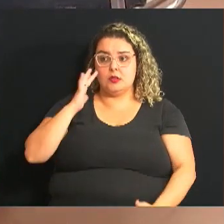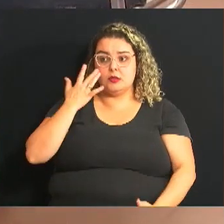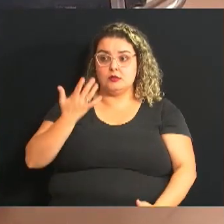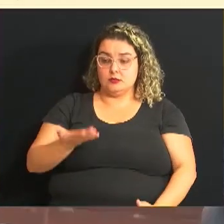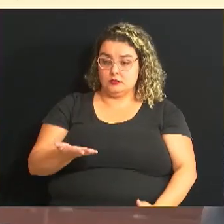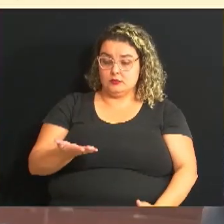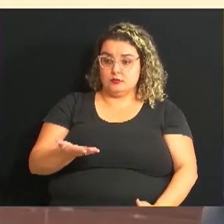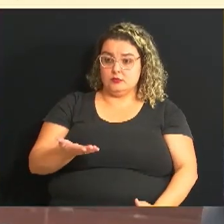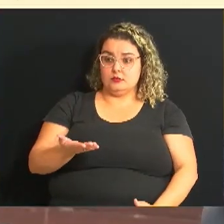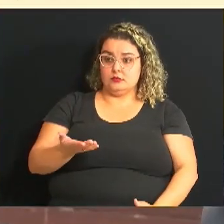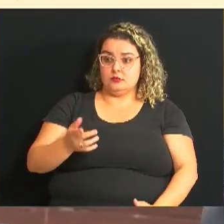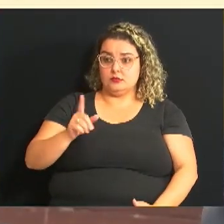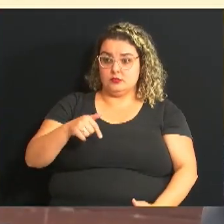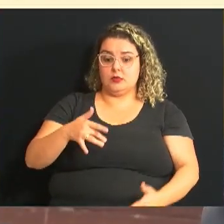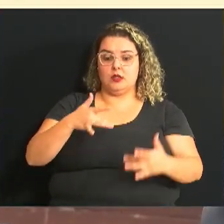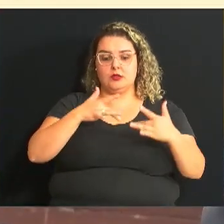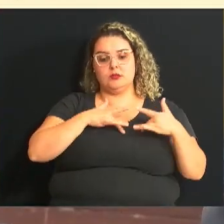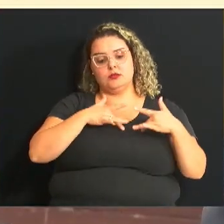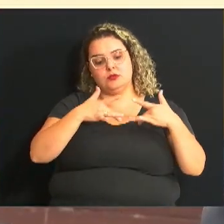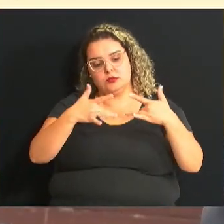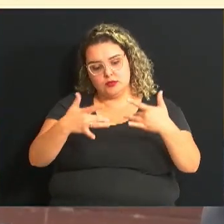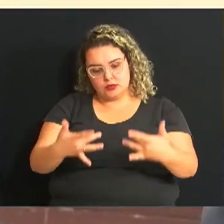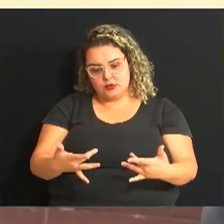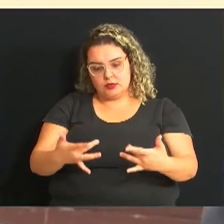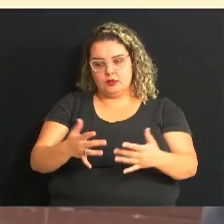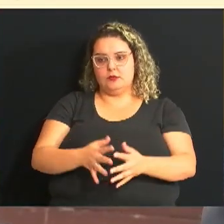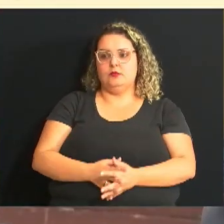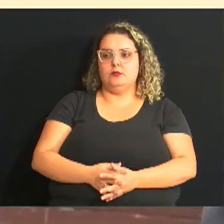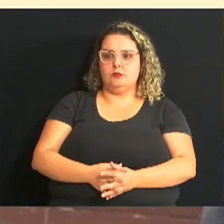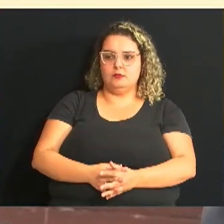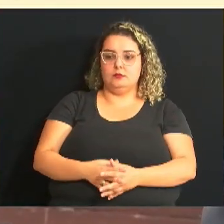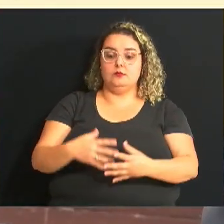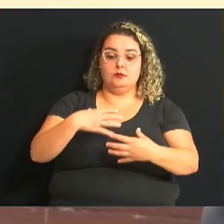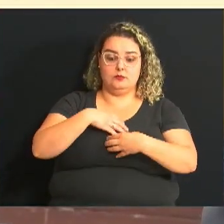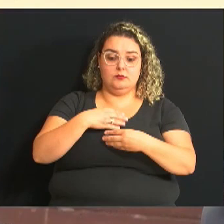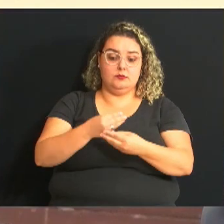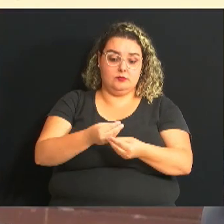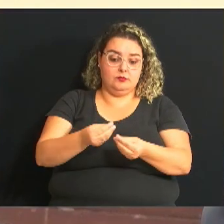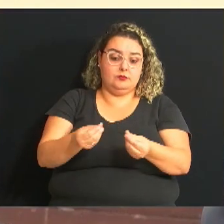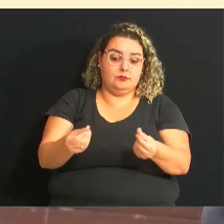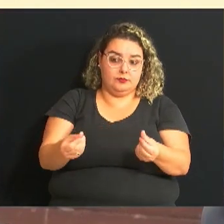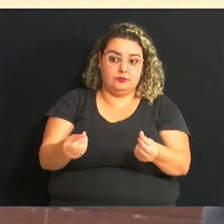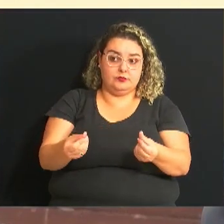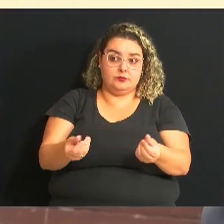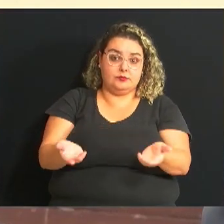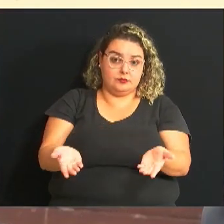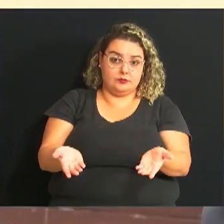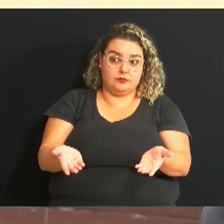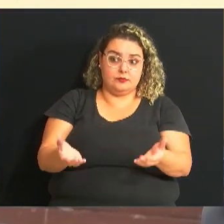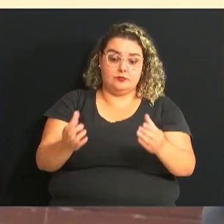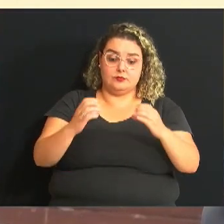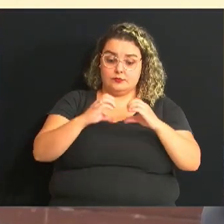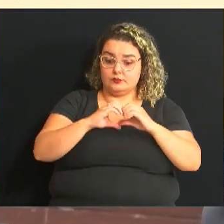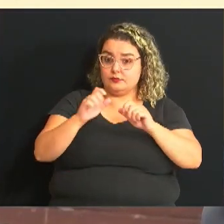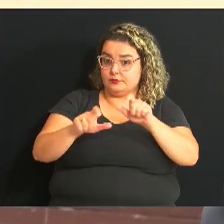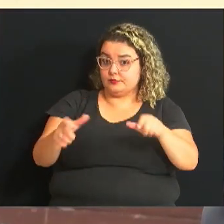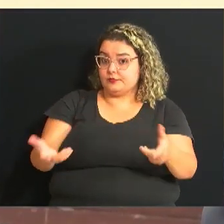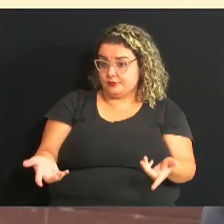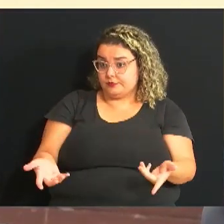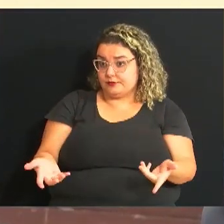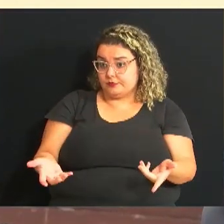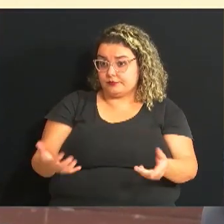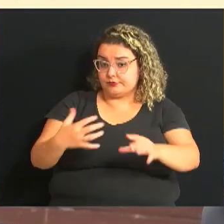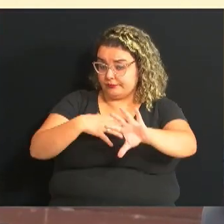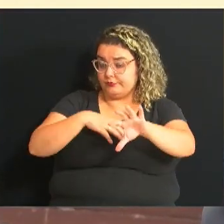de solidariedade, de sensibilidade, né? E de amor ao próximo e aquilo que mais